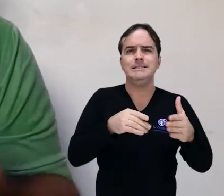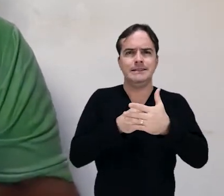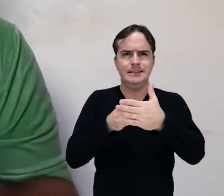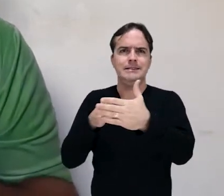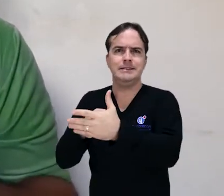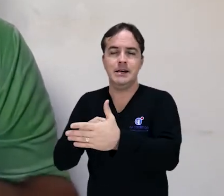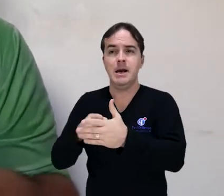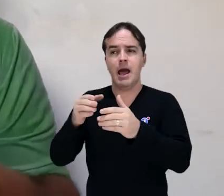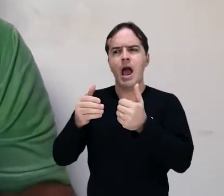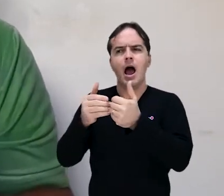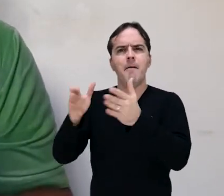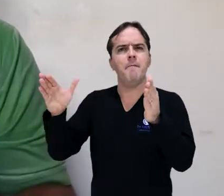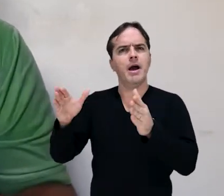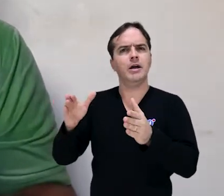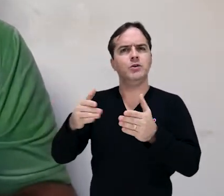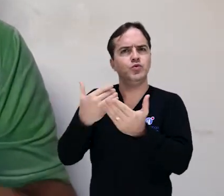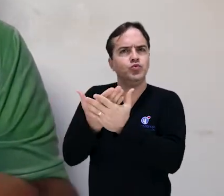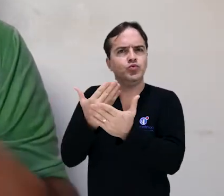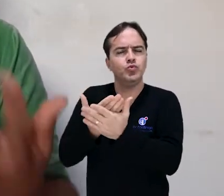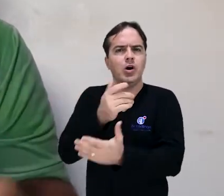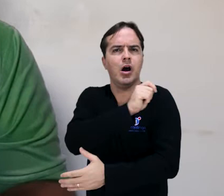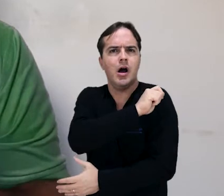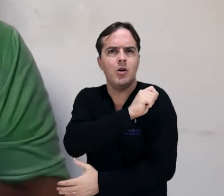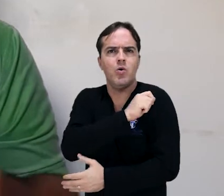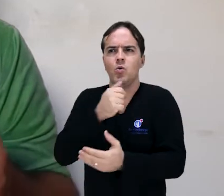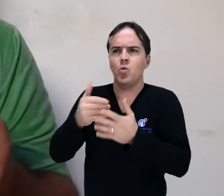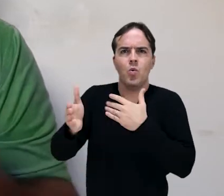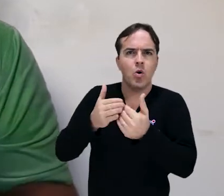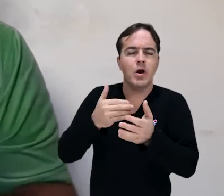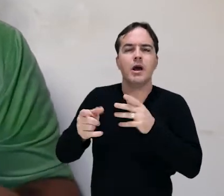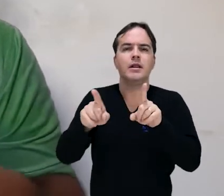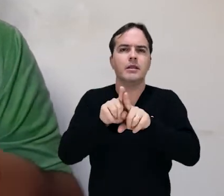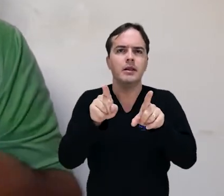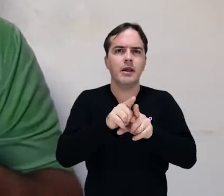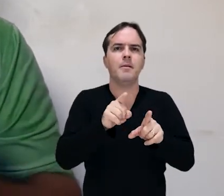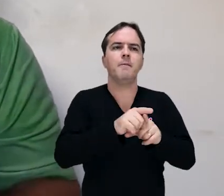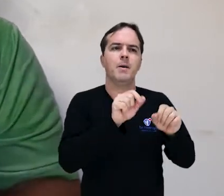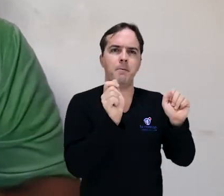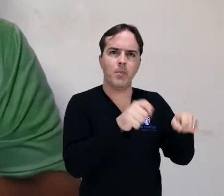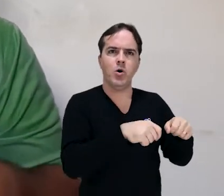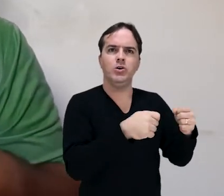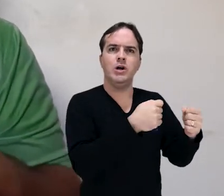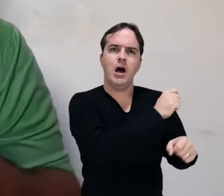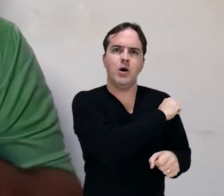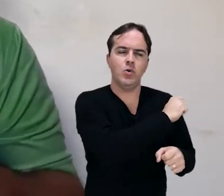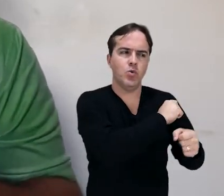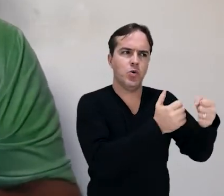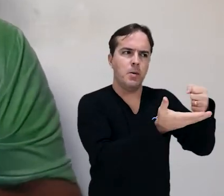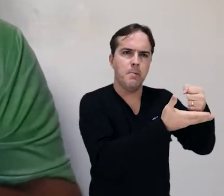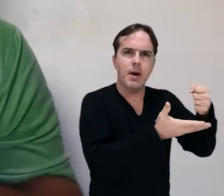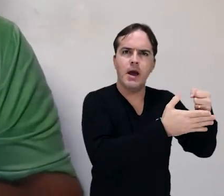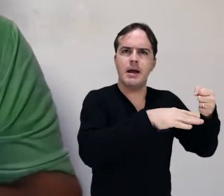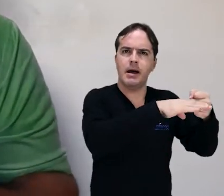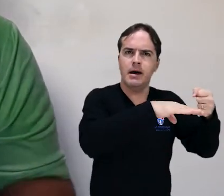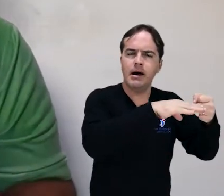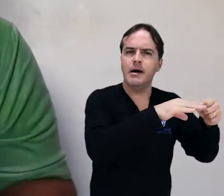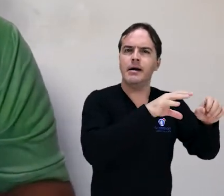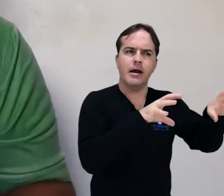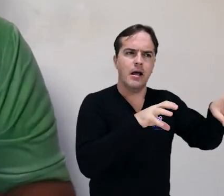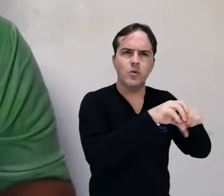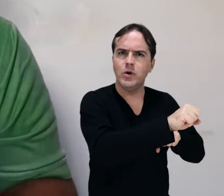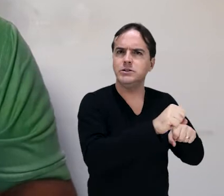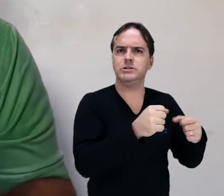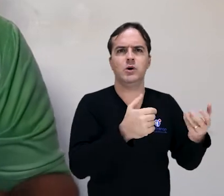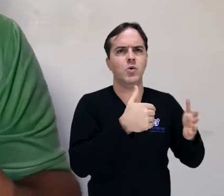só a estudantes mas também ao público externo os anjos estão convidados estudantes do Ensino Fundamental ensino médio estudantes de graduação de qualquer